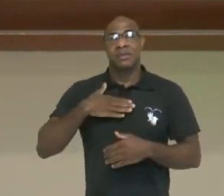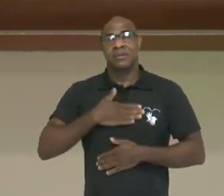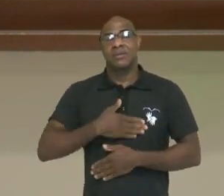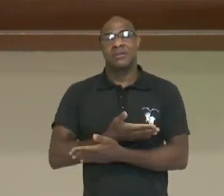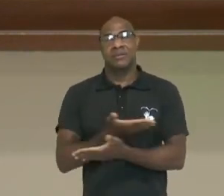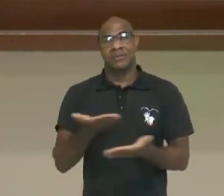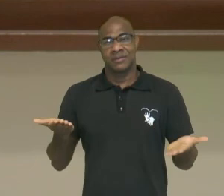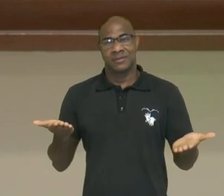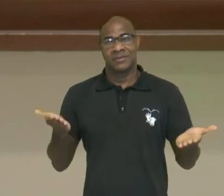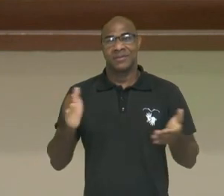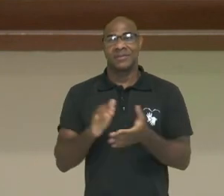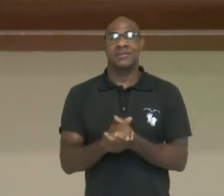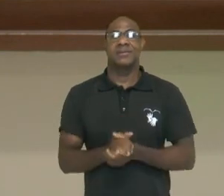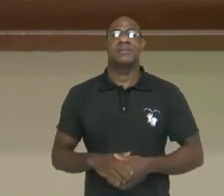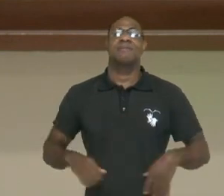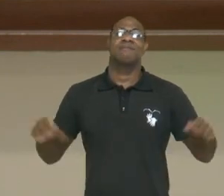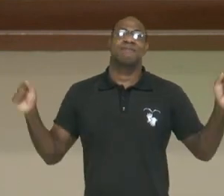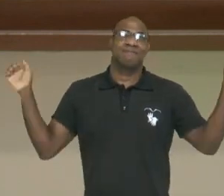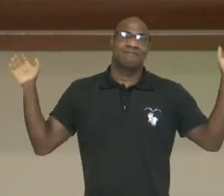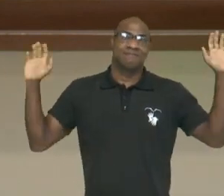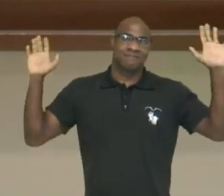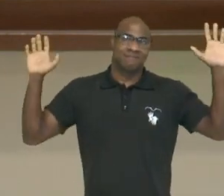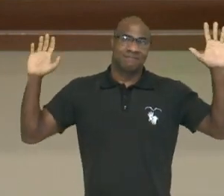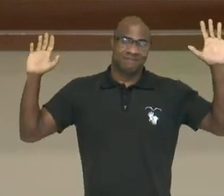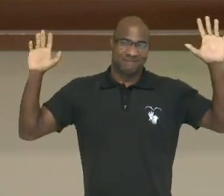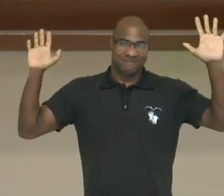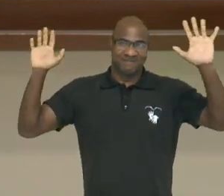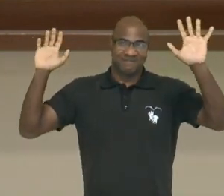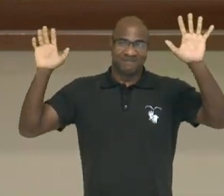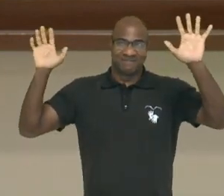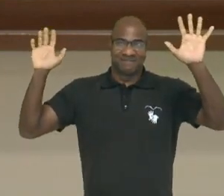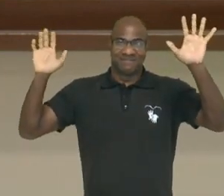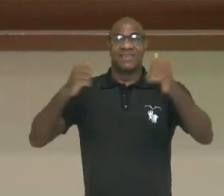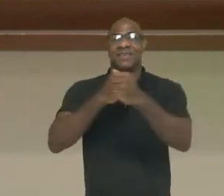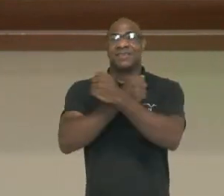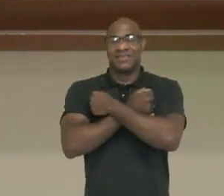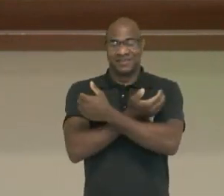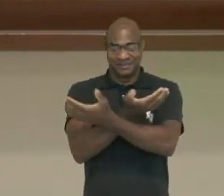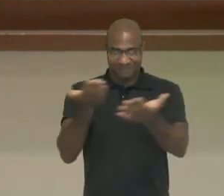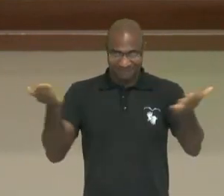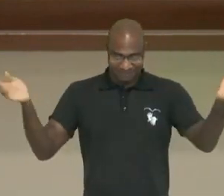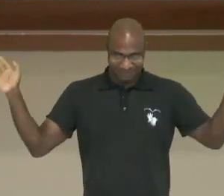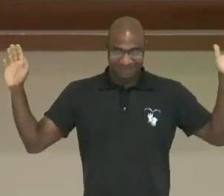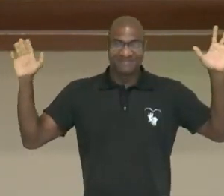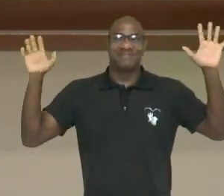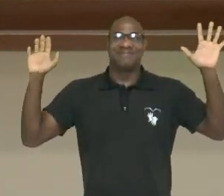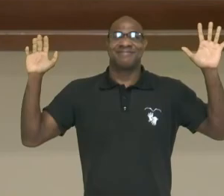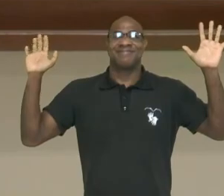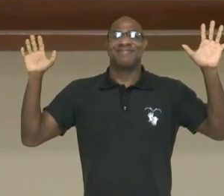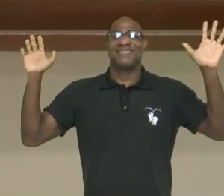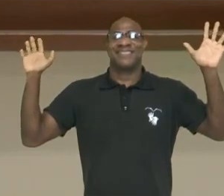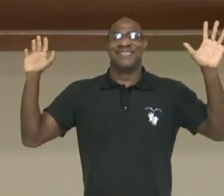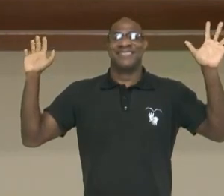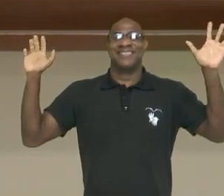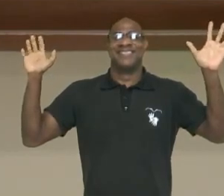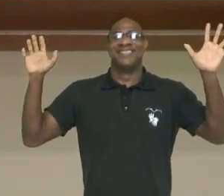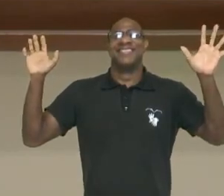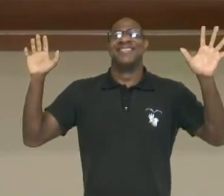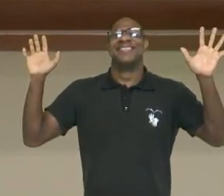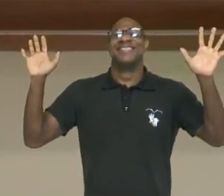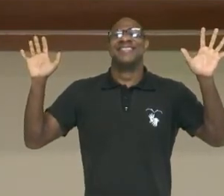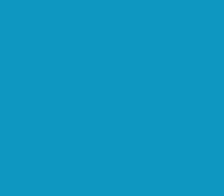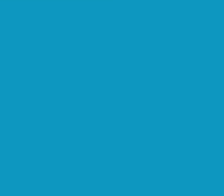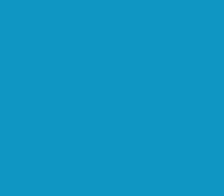gostei muito, eu vou ficando por aqui, o Val também. Um grande abraço para vocês e tchau, tchau!